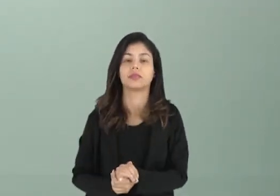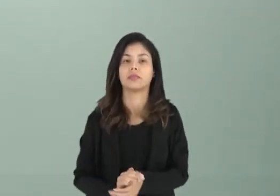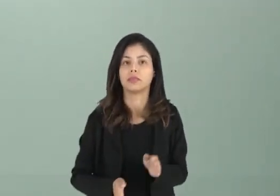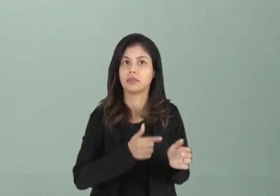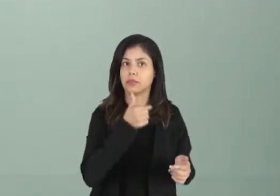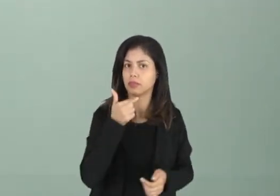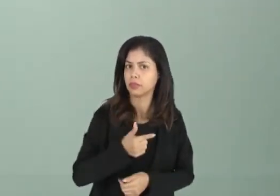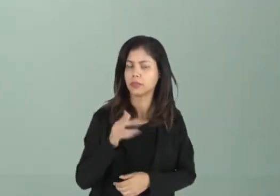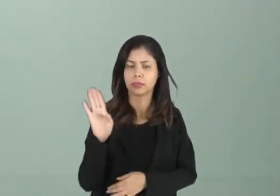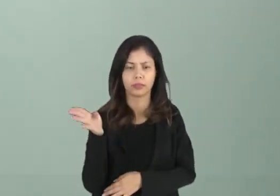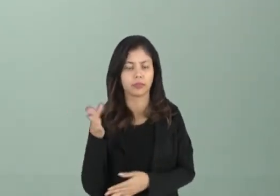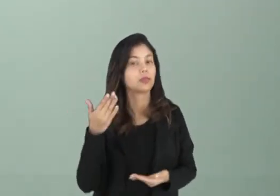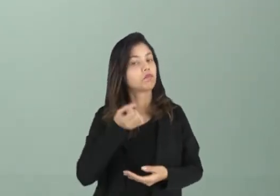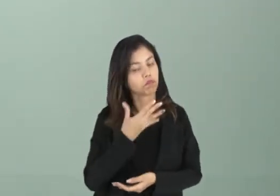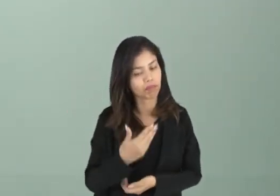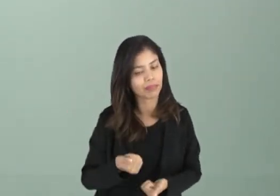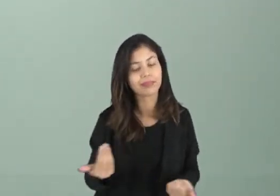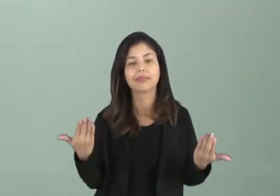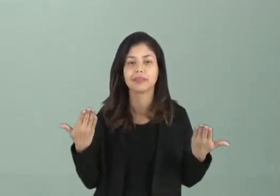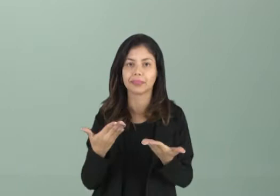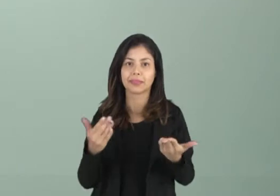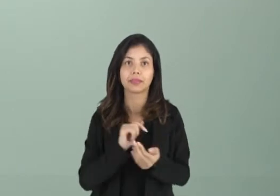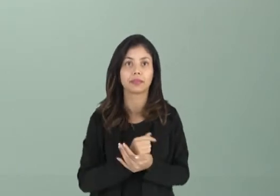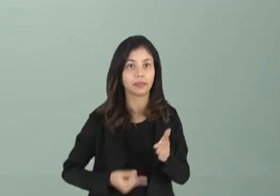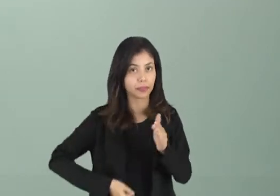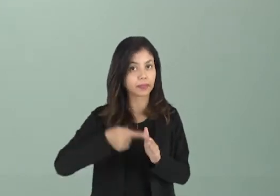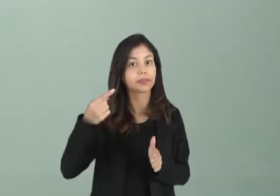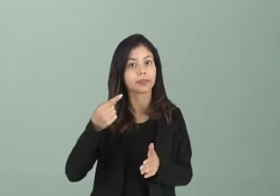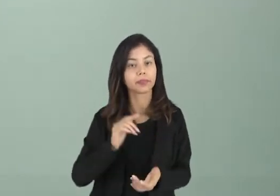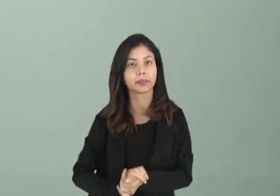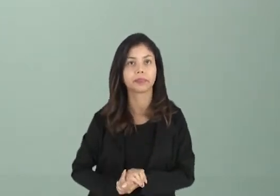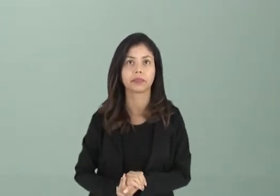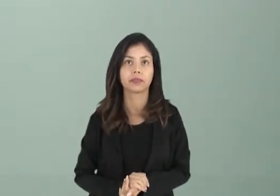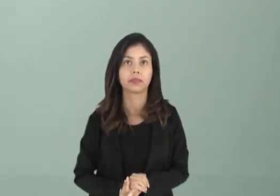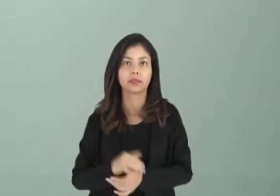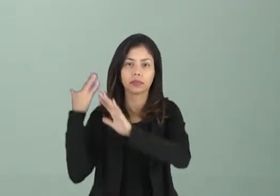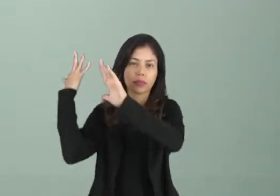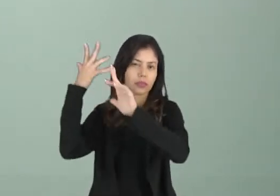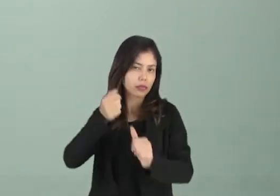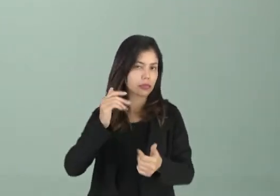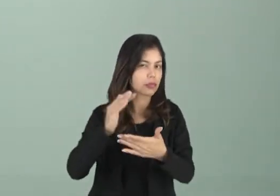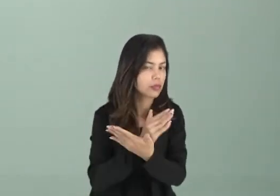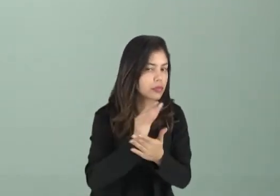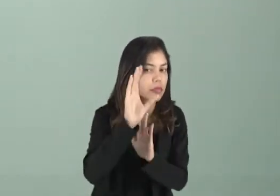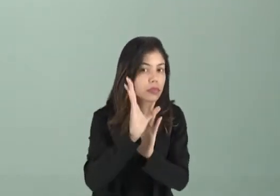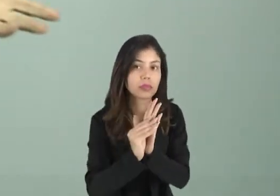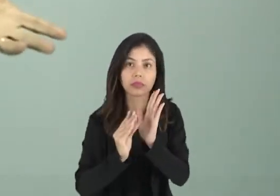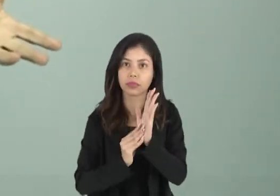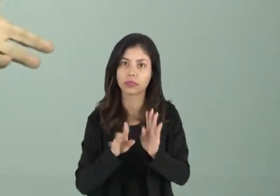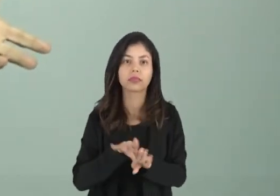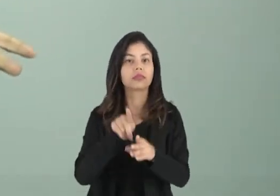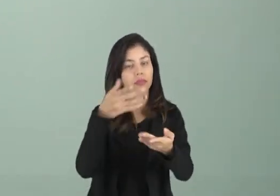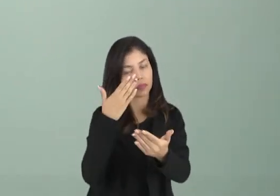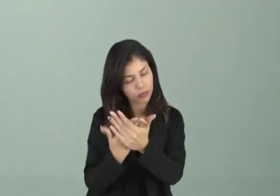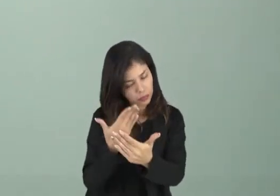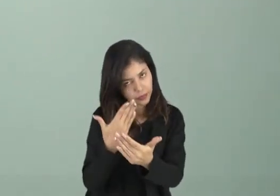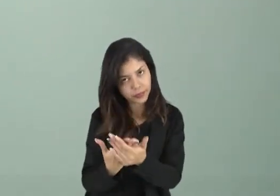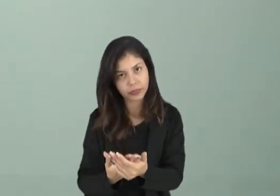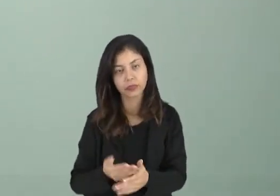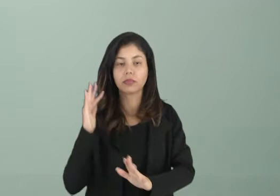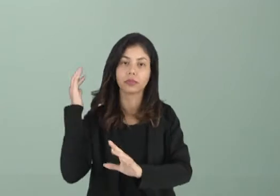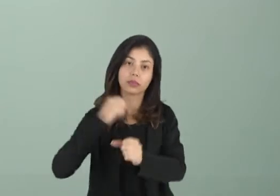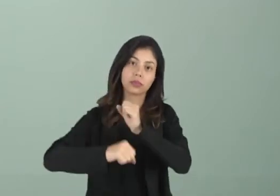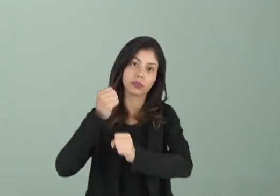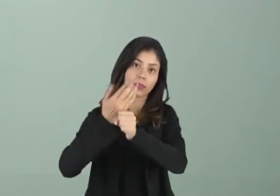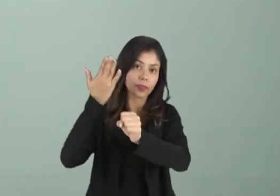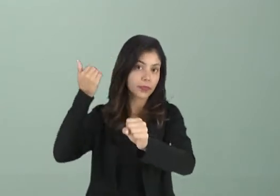bimestre? Muito bem, mas antes disso, vamos primeiramente dar uma revisada em alguns conceitos que você estudou o ano